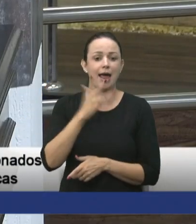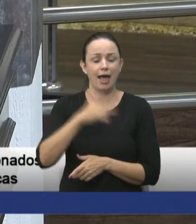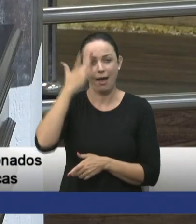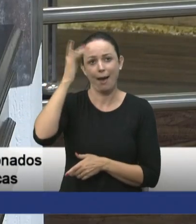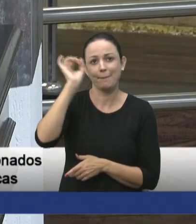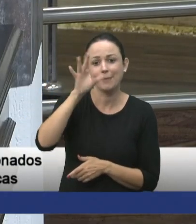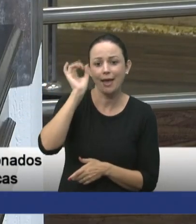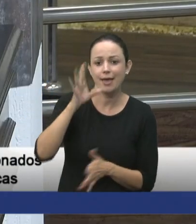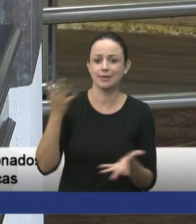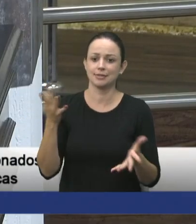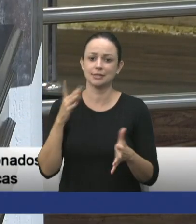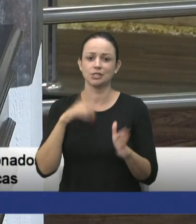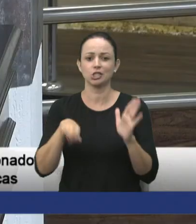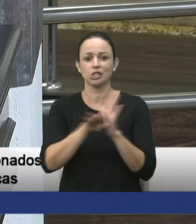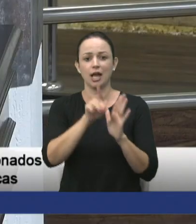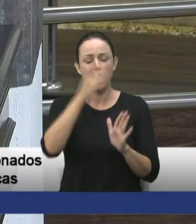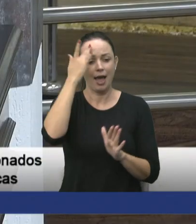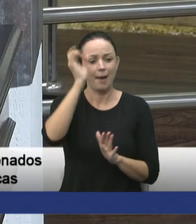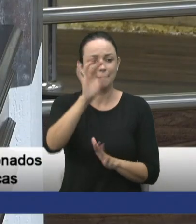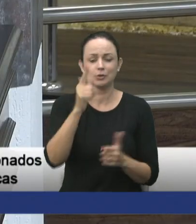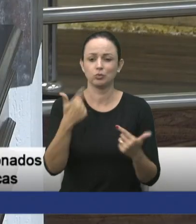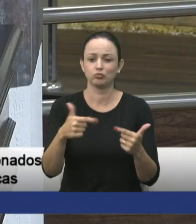na escola, a dor de cabeça não existe.